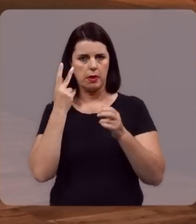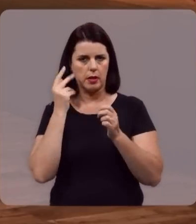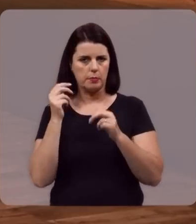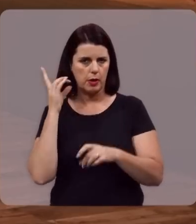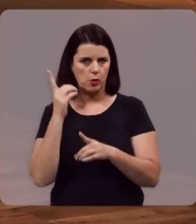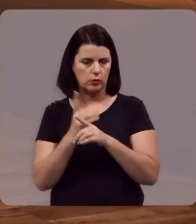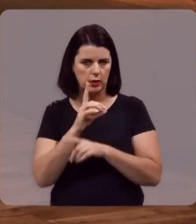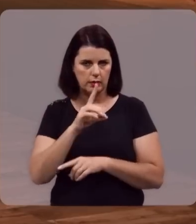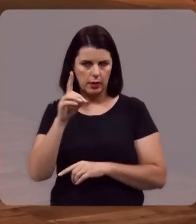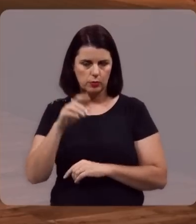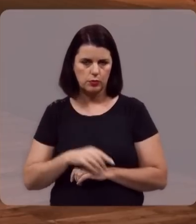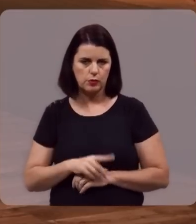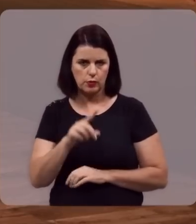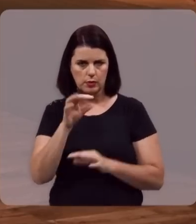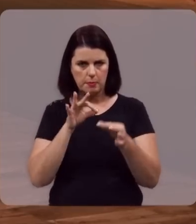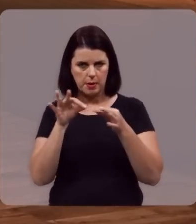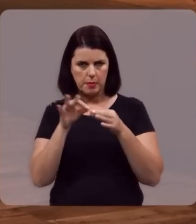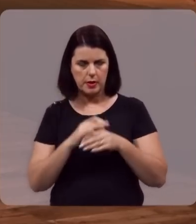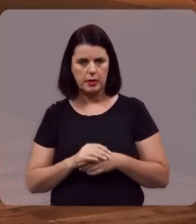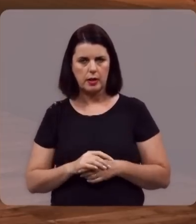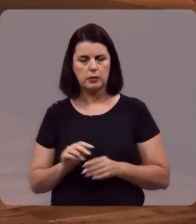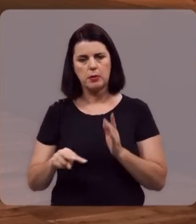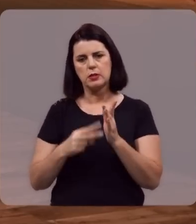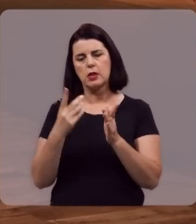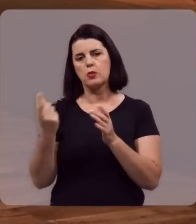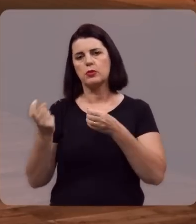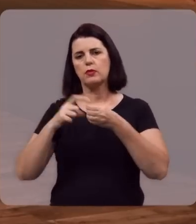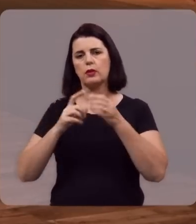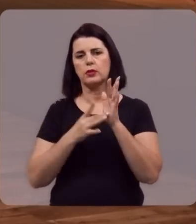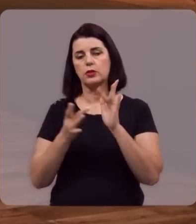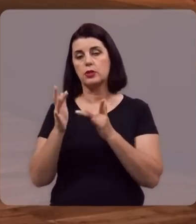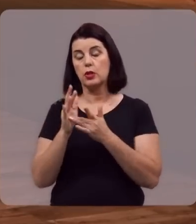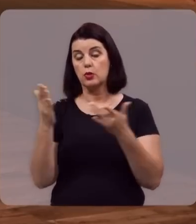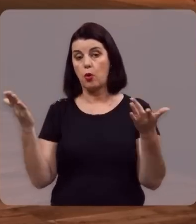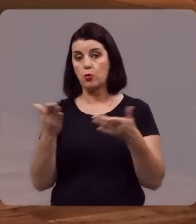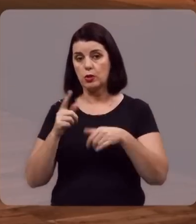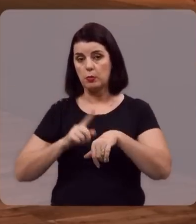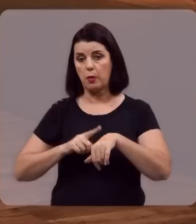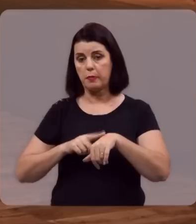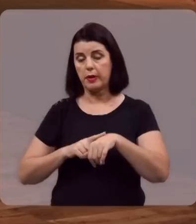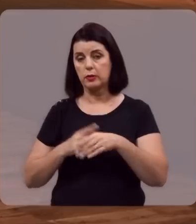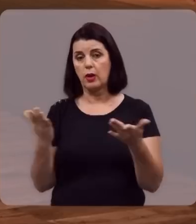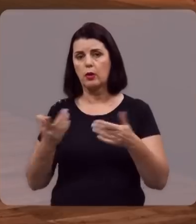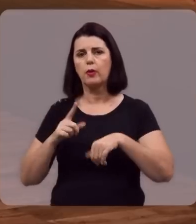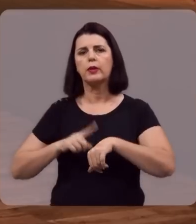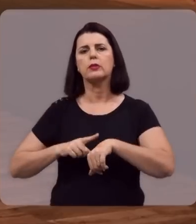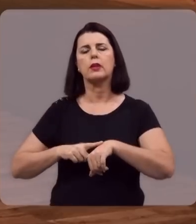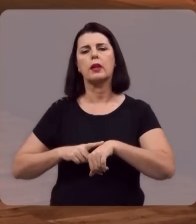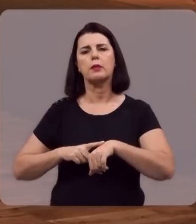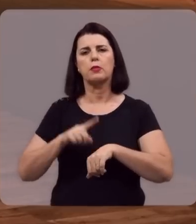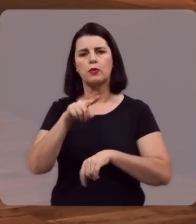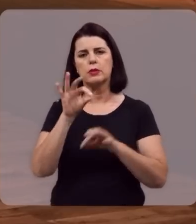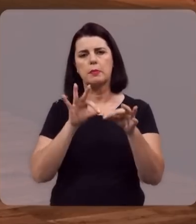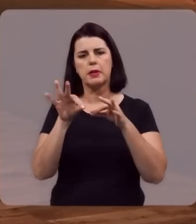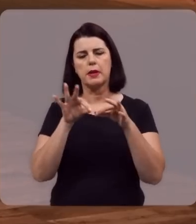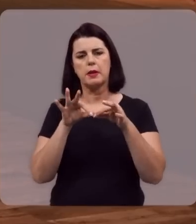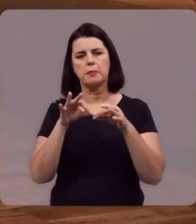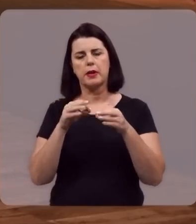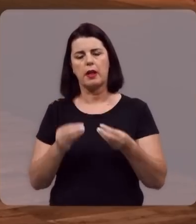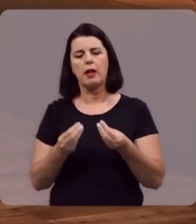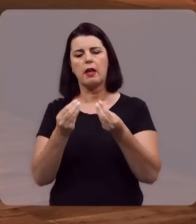Deus? Você está preparado para a segunda vinda de Cristo? Hoje é o momento, agora é o tempo de você se